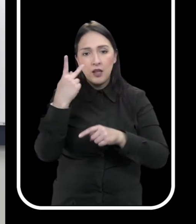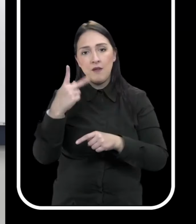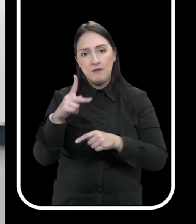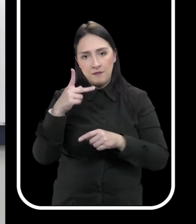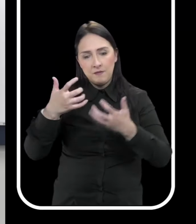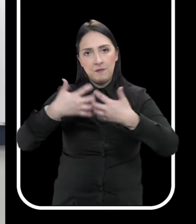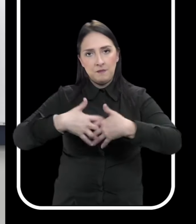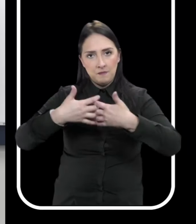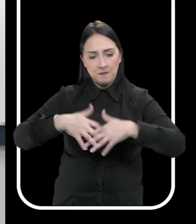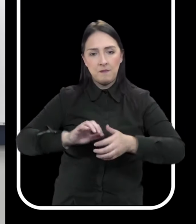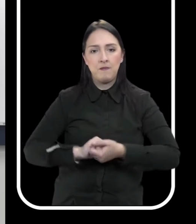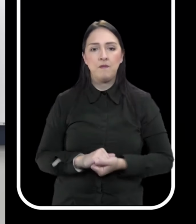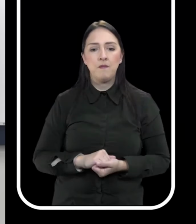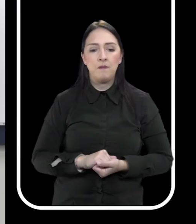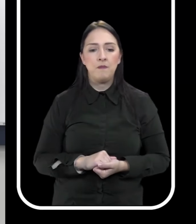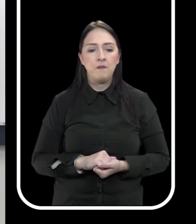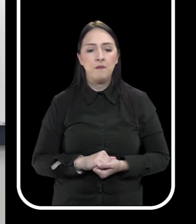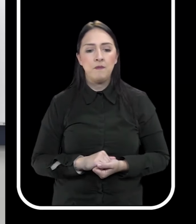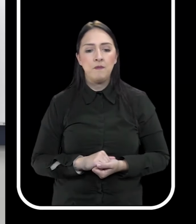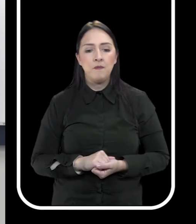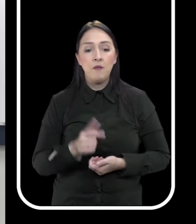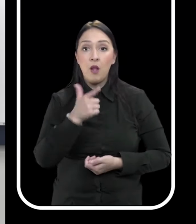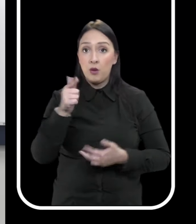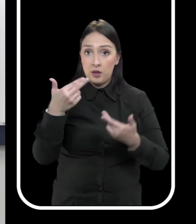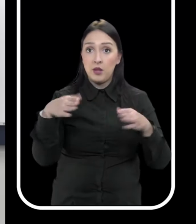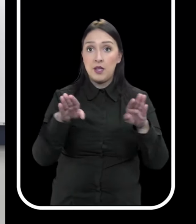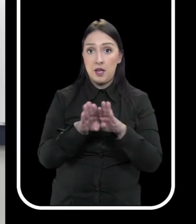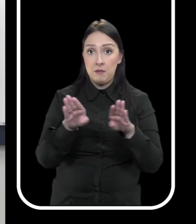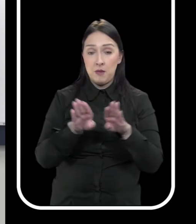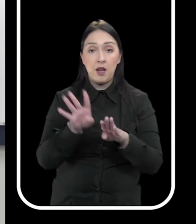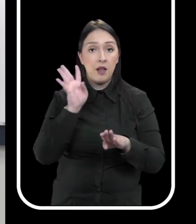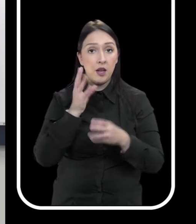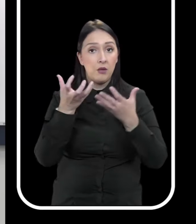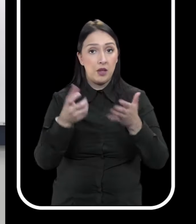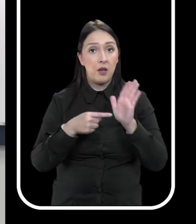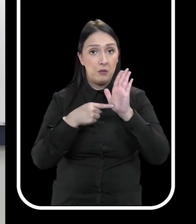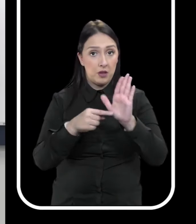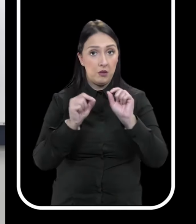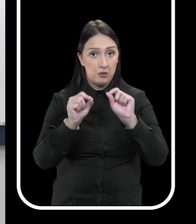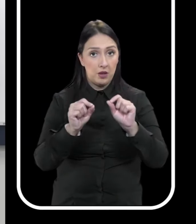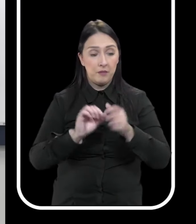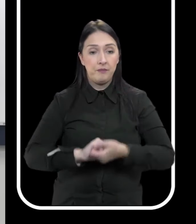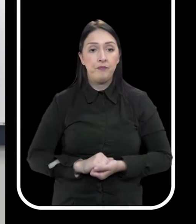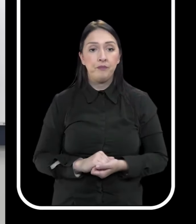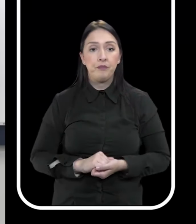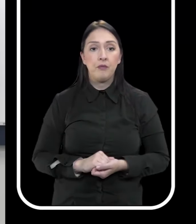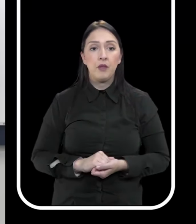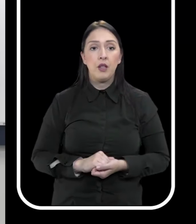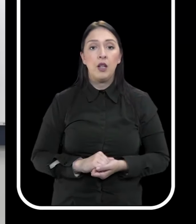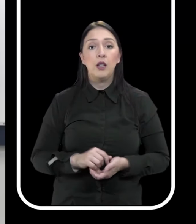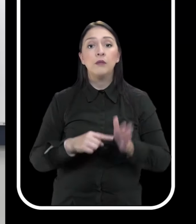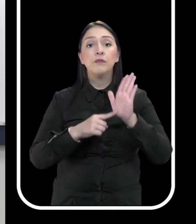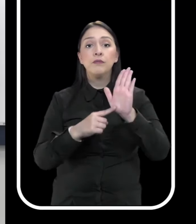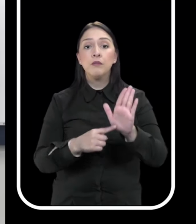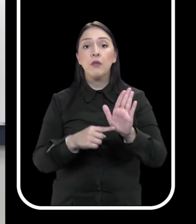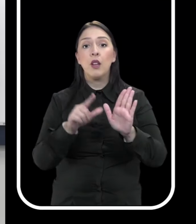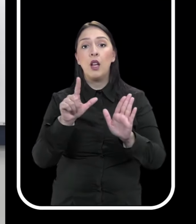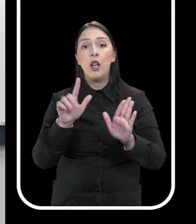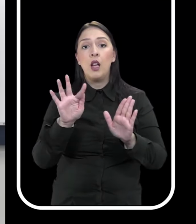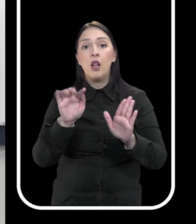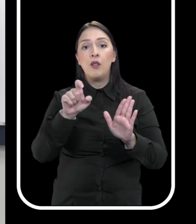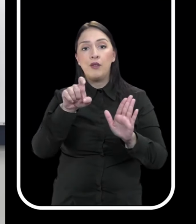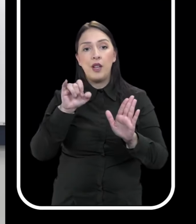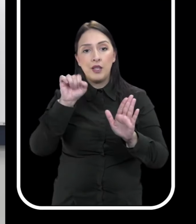dificuldade no seu funcionamento. Tá? Um outro ponto importante também que eu quero destacar é que a Flexim ele só